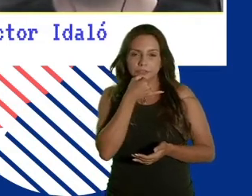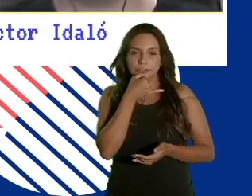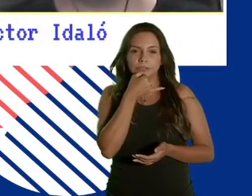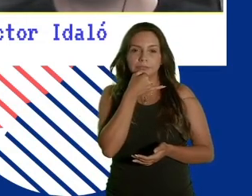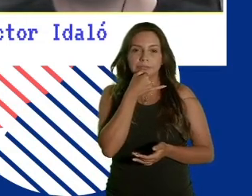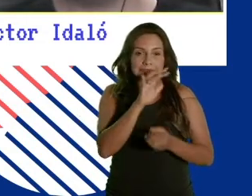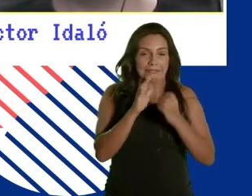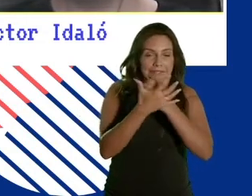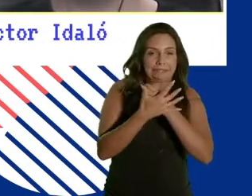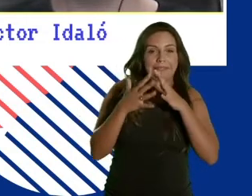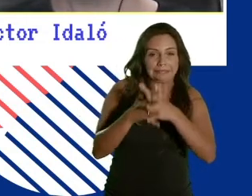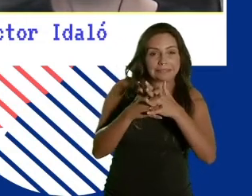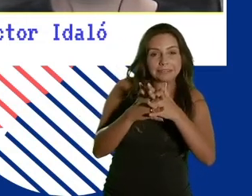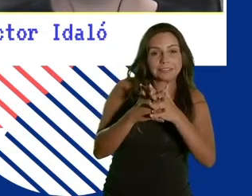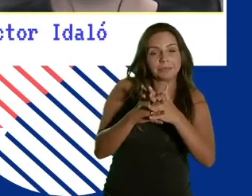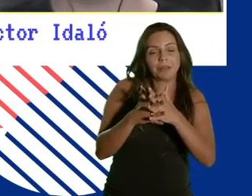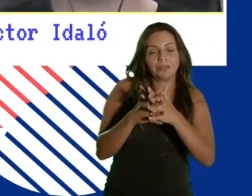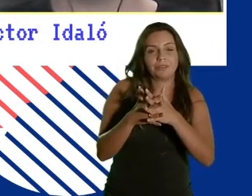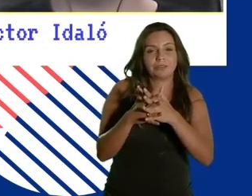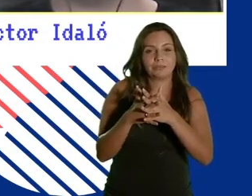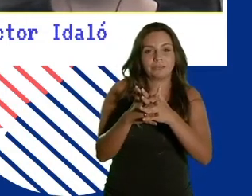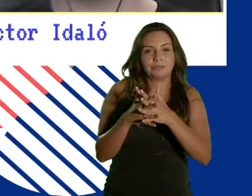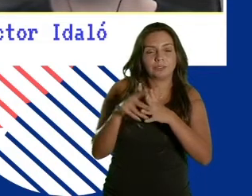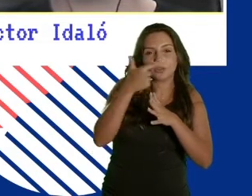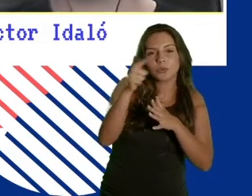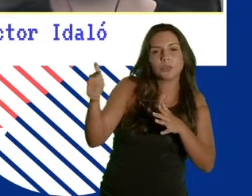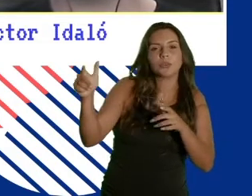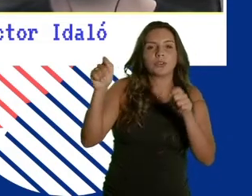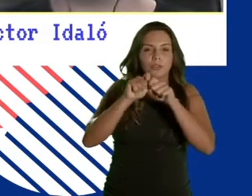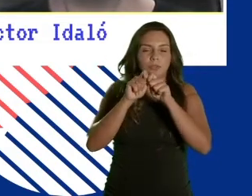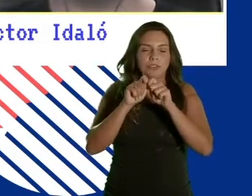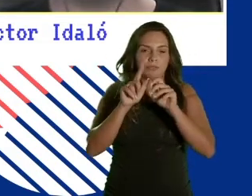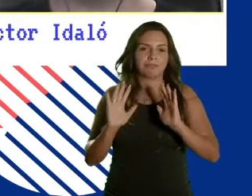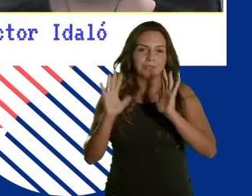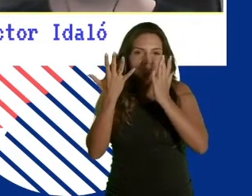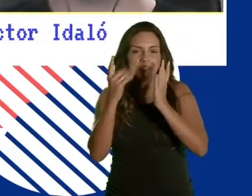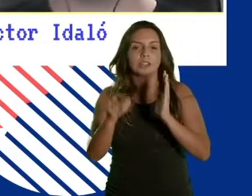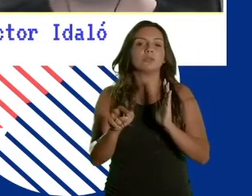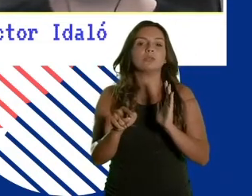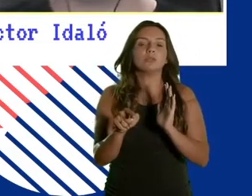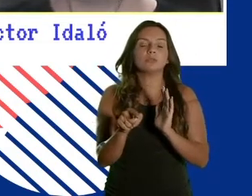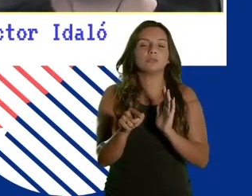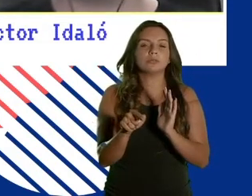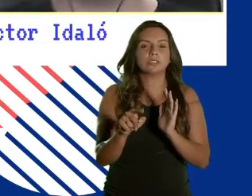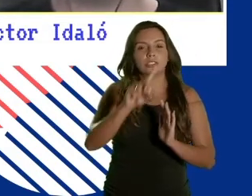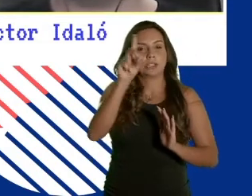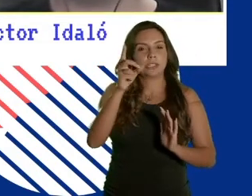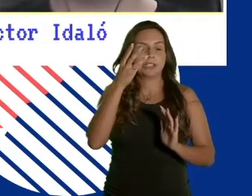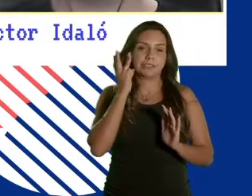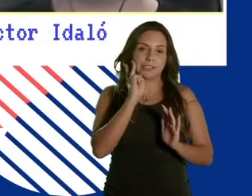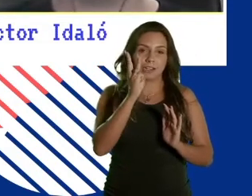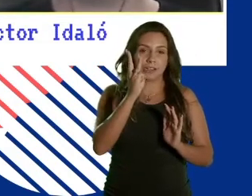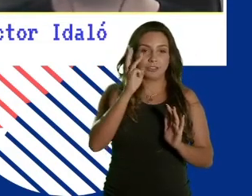a pandemia atrapalhou alguns outros eventos que iriam acontecer. Esse evento do dia 13 de